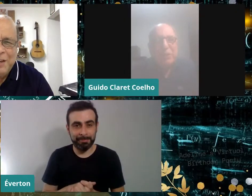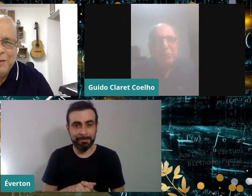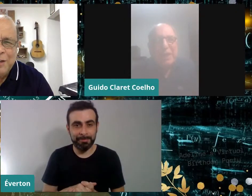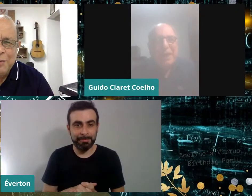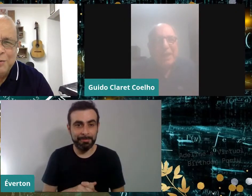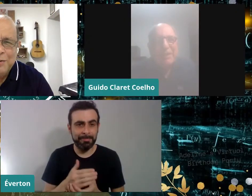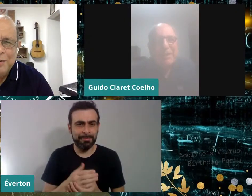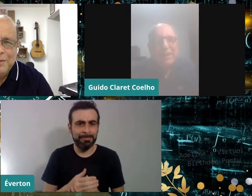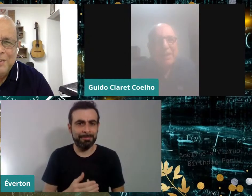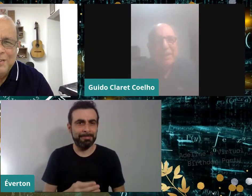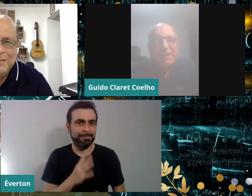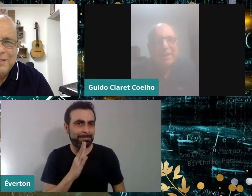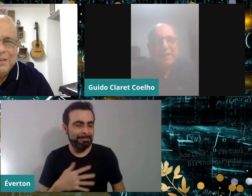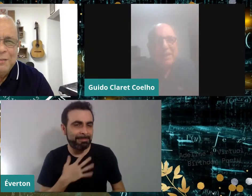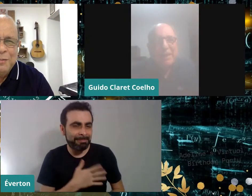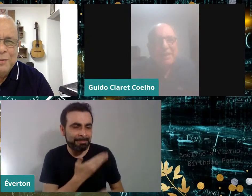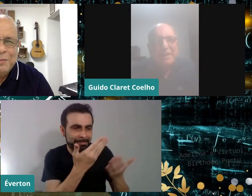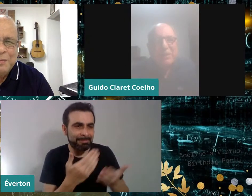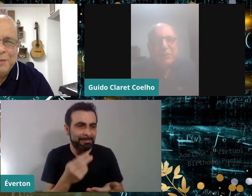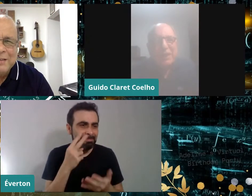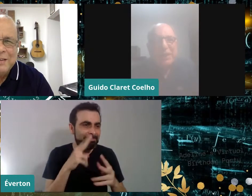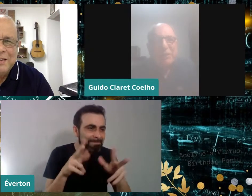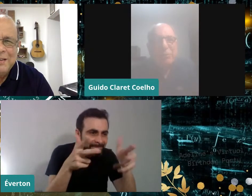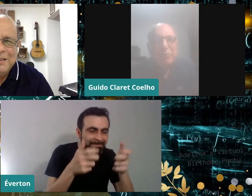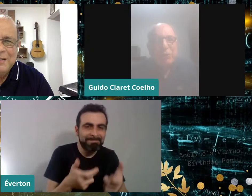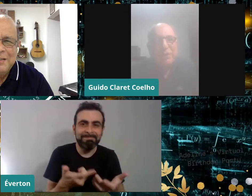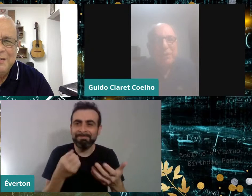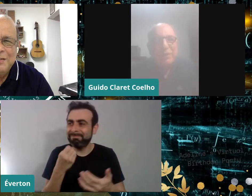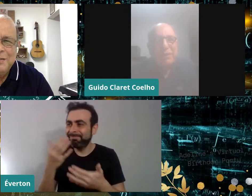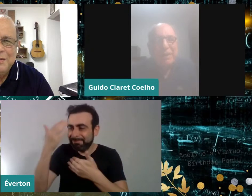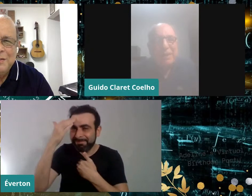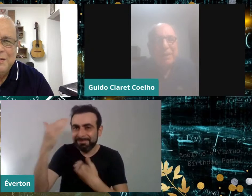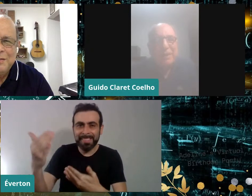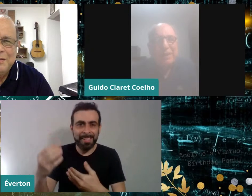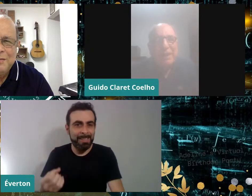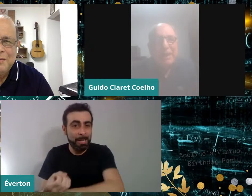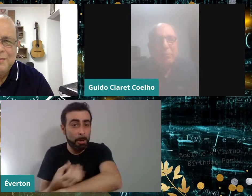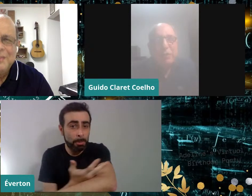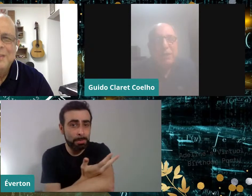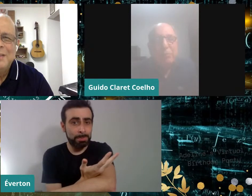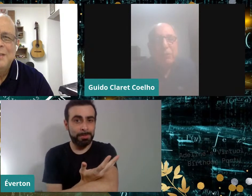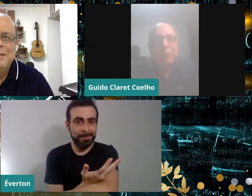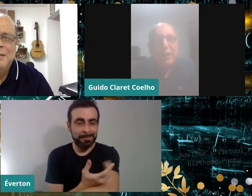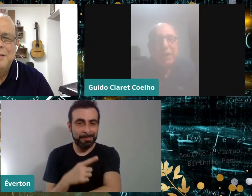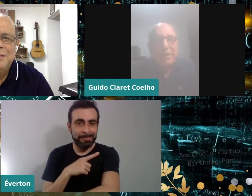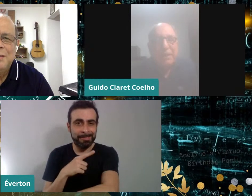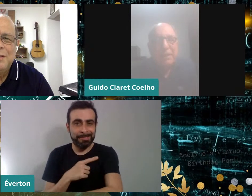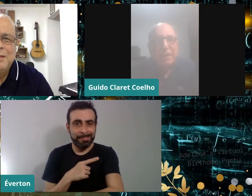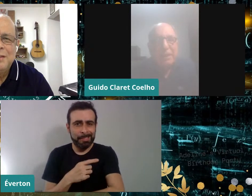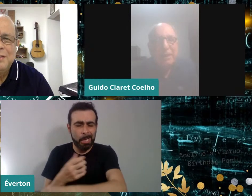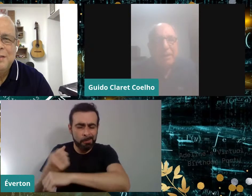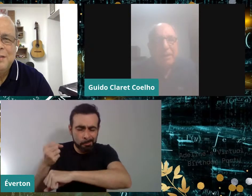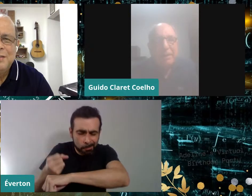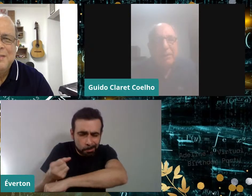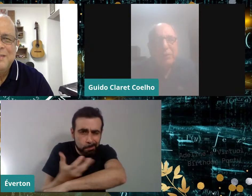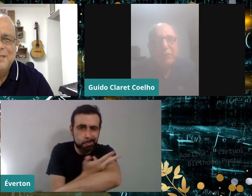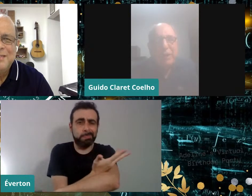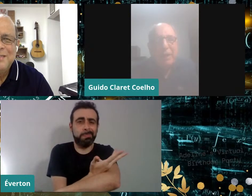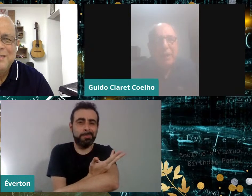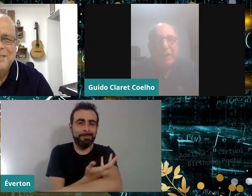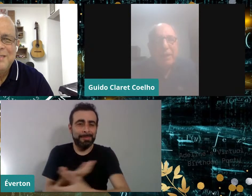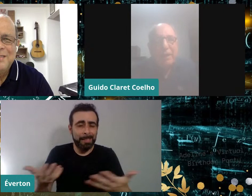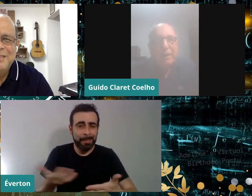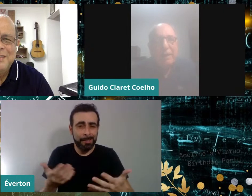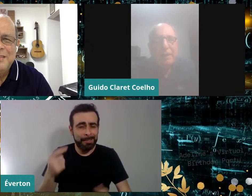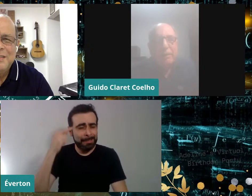Prazer. Muito obrigado. A gente fica numa emoção. A emoção é muito grande.